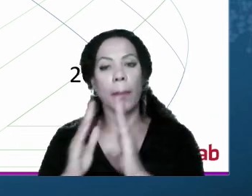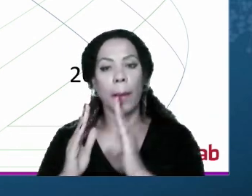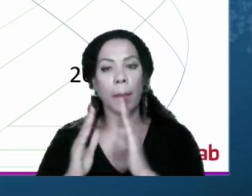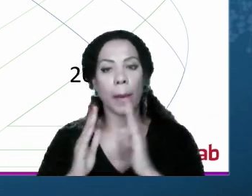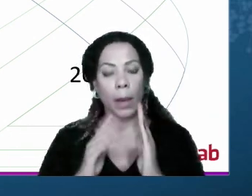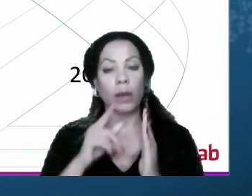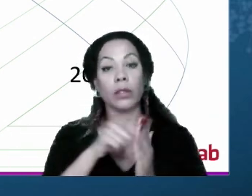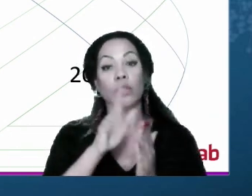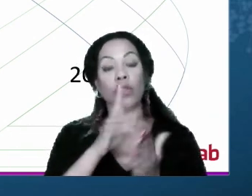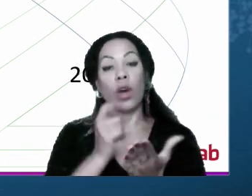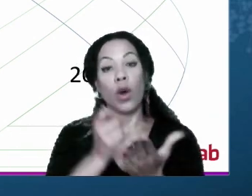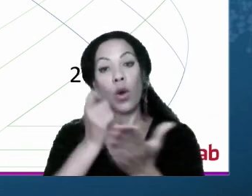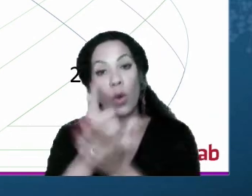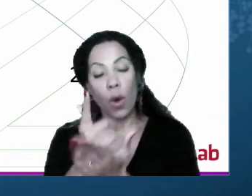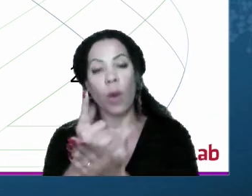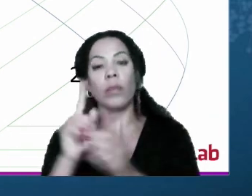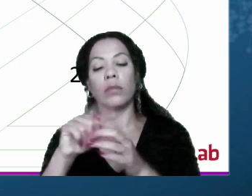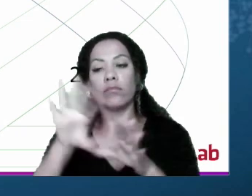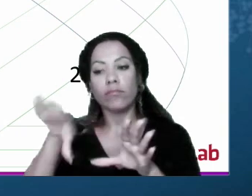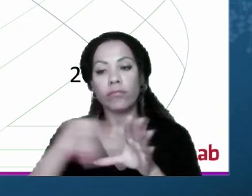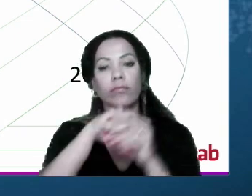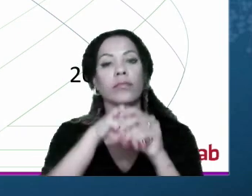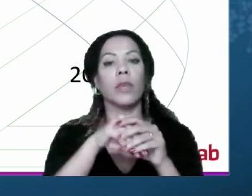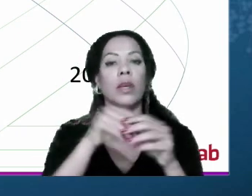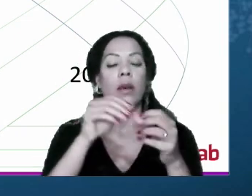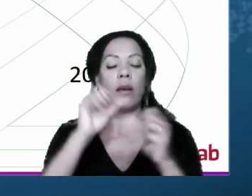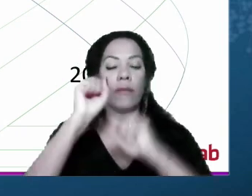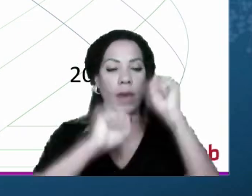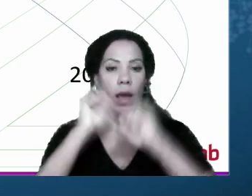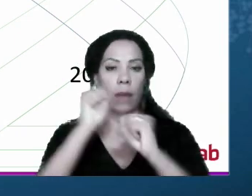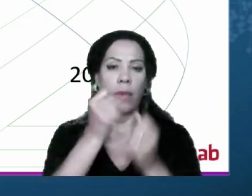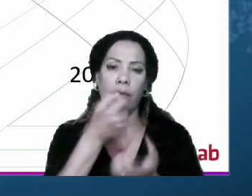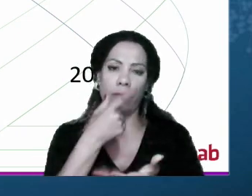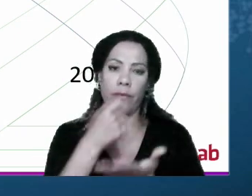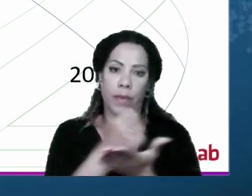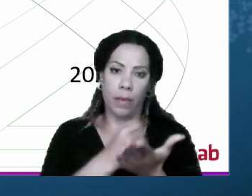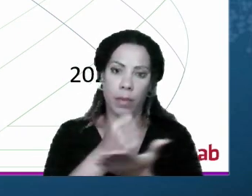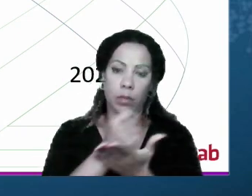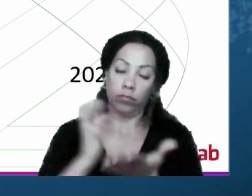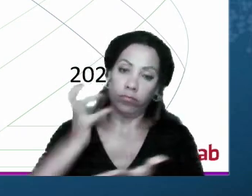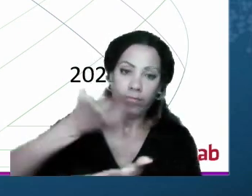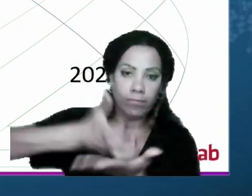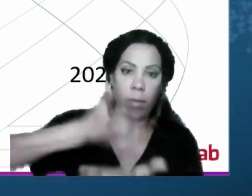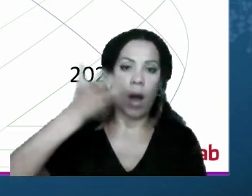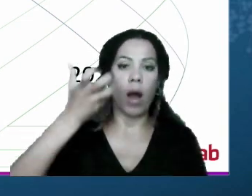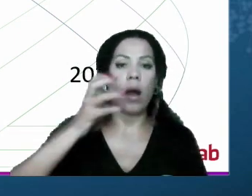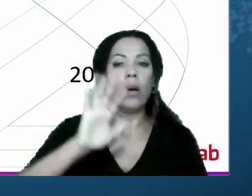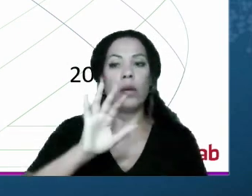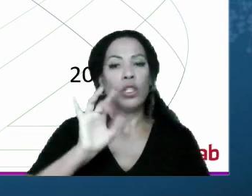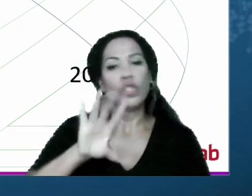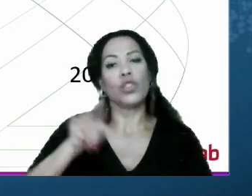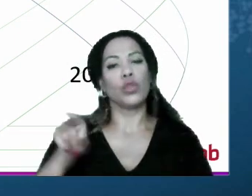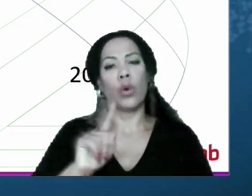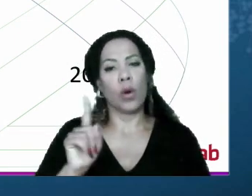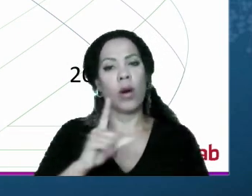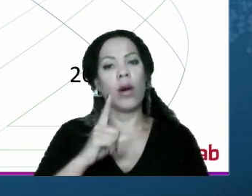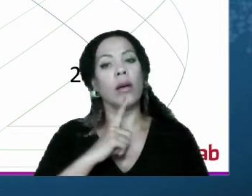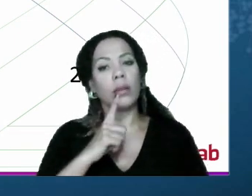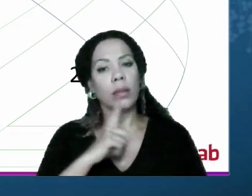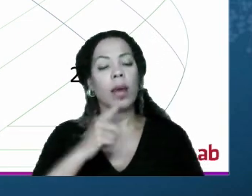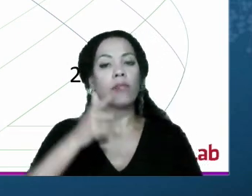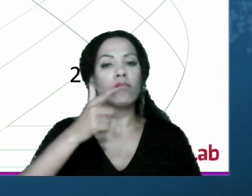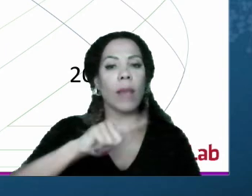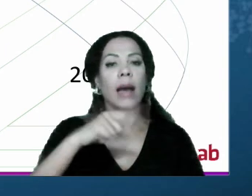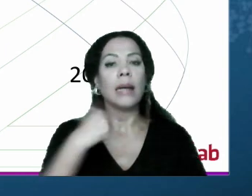comprado e incorporado pela grande indústria farmacêutica, não somente ela, mas também a gente está tentando fazer